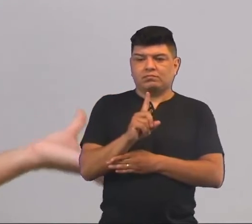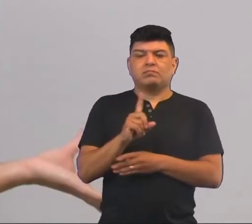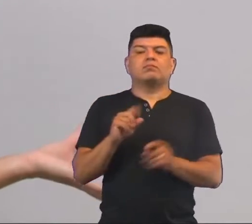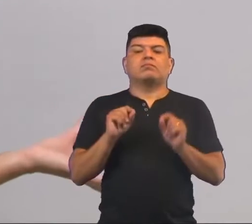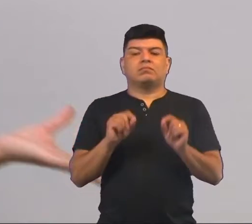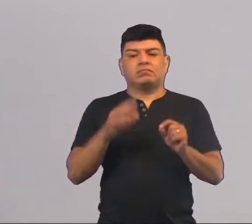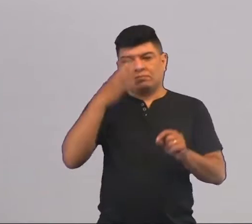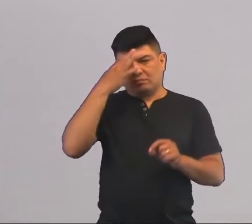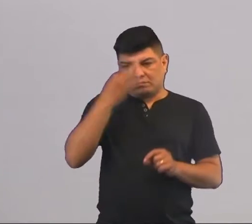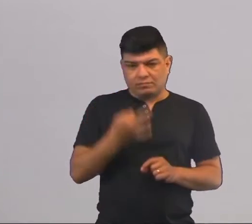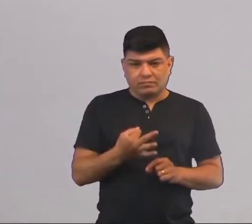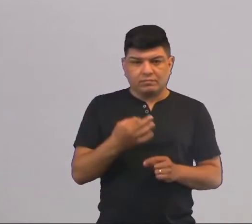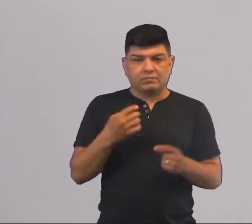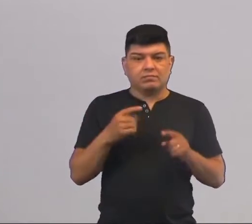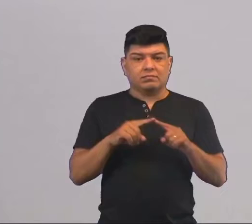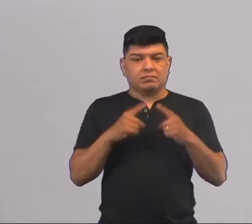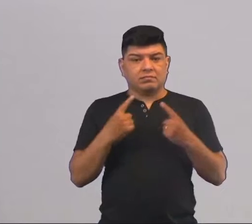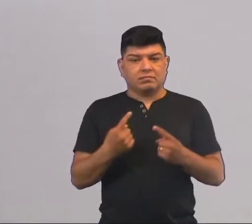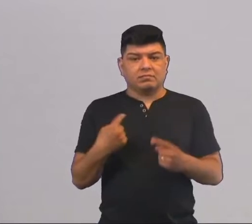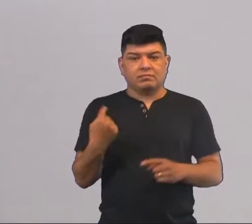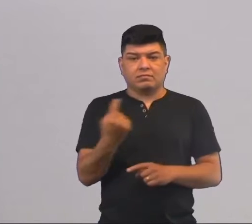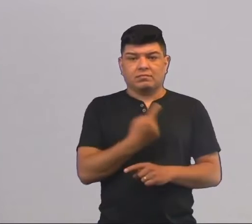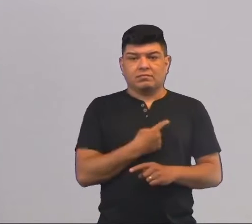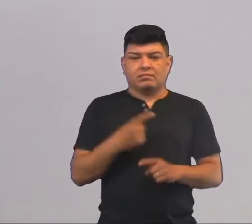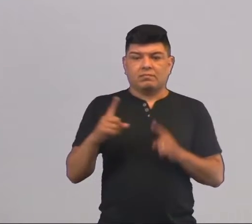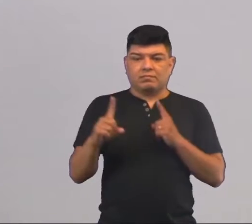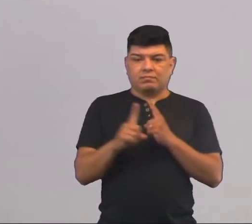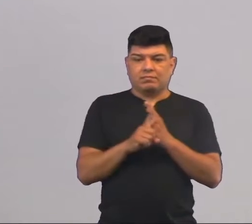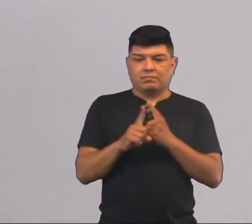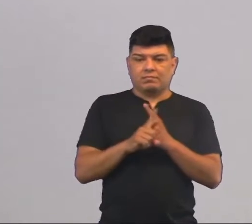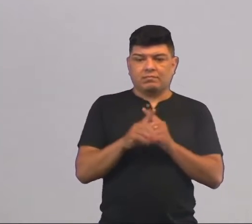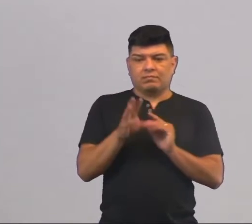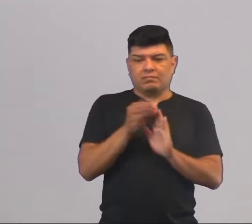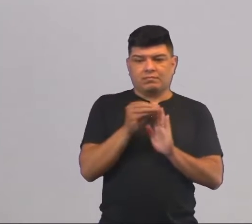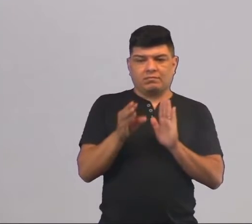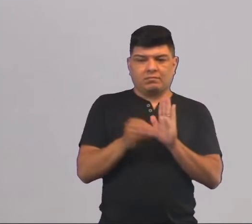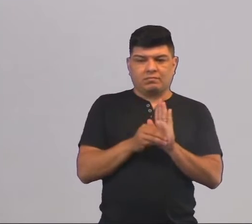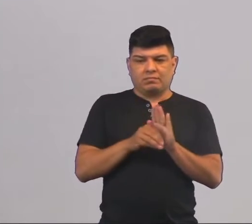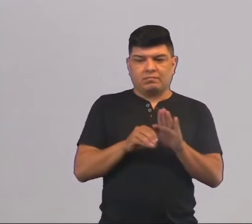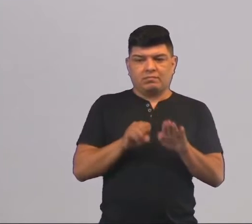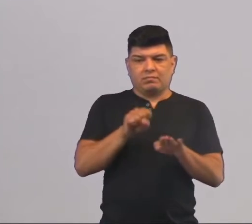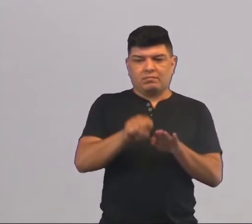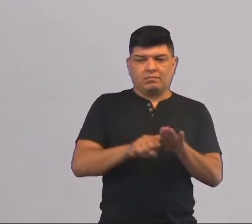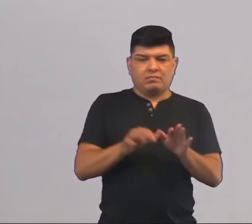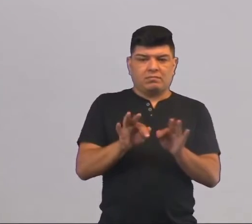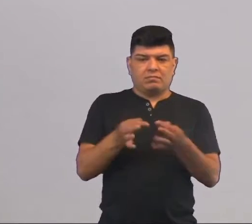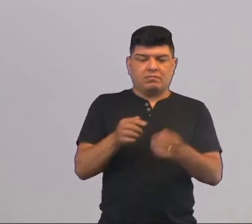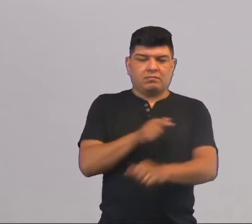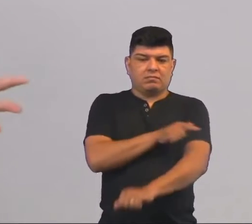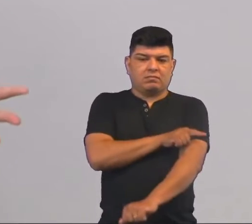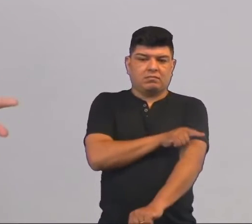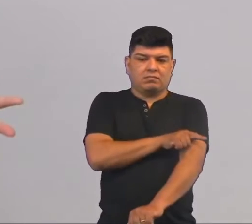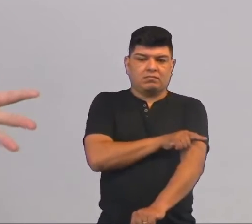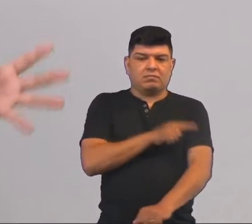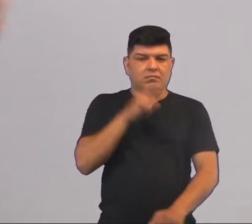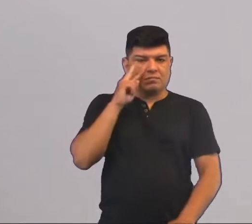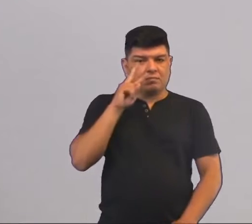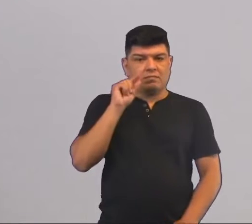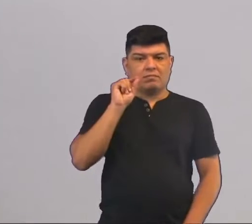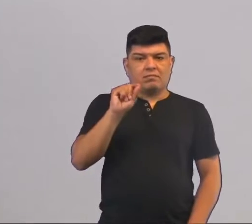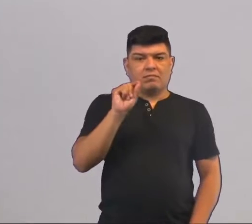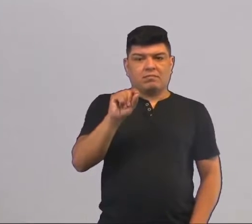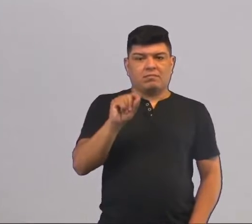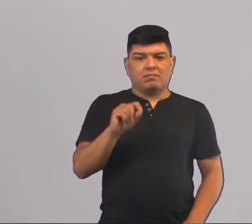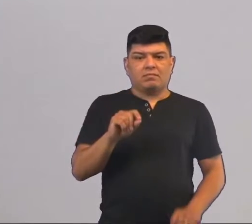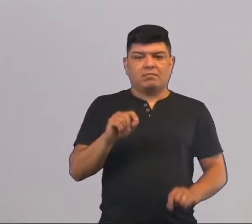com certeza elas estão certas só que quando a gente se depara com o conteúdo de máquina e simples aí do 7º ano que que a gente vai